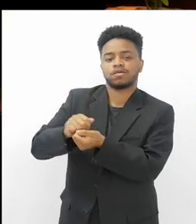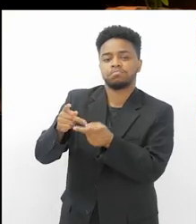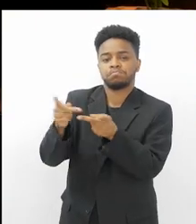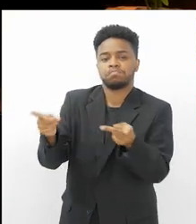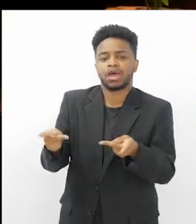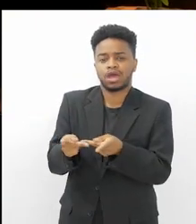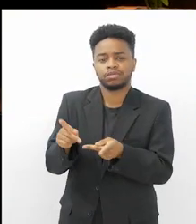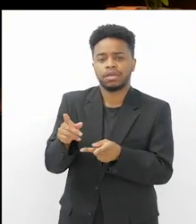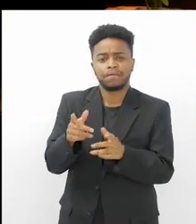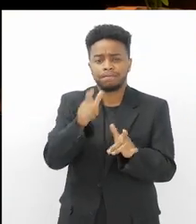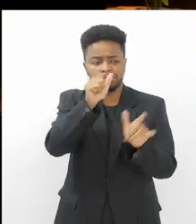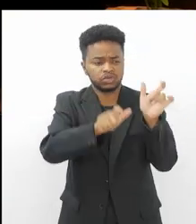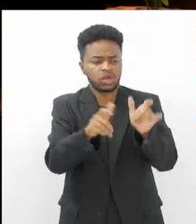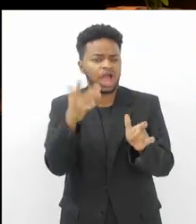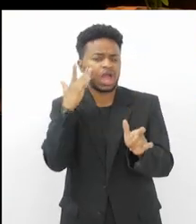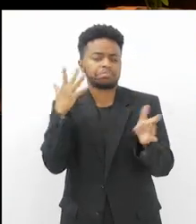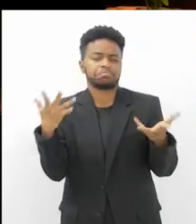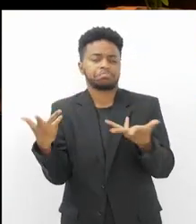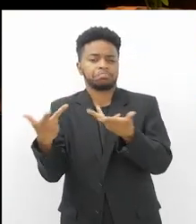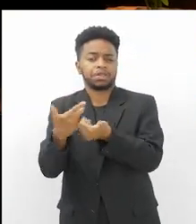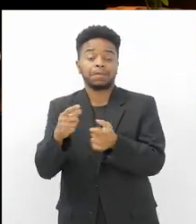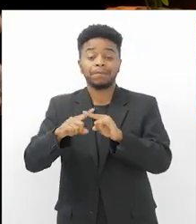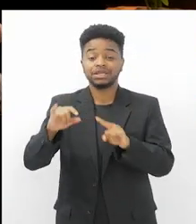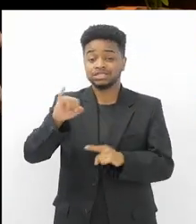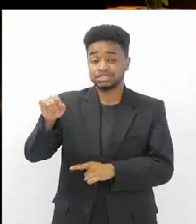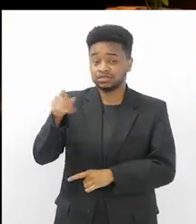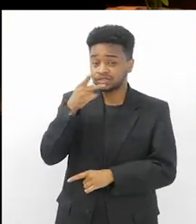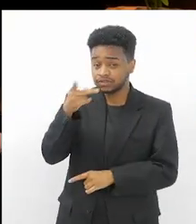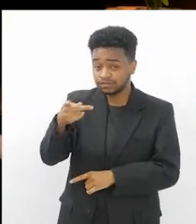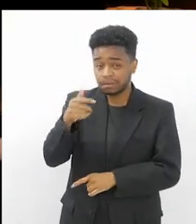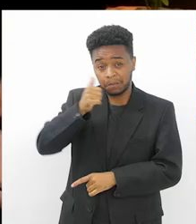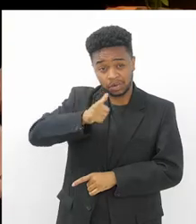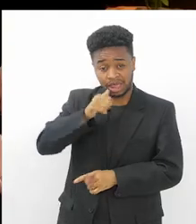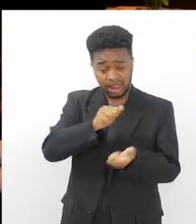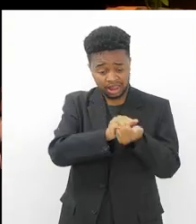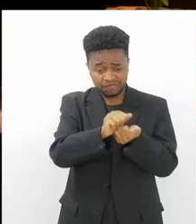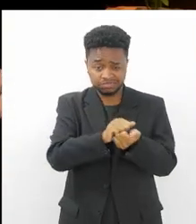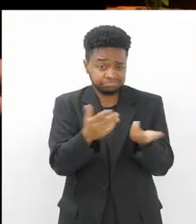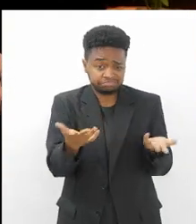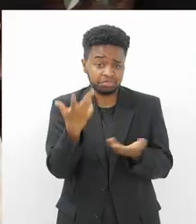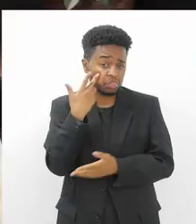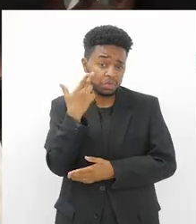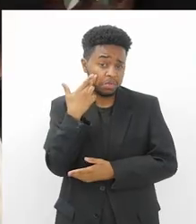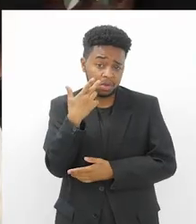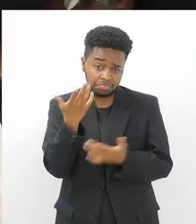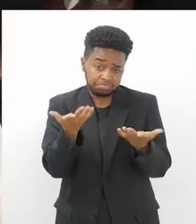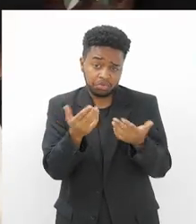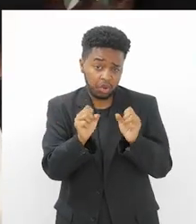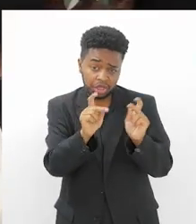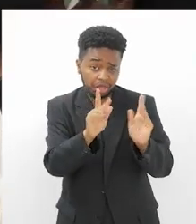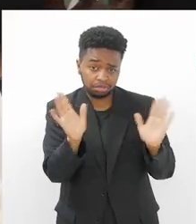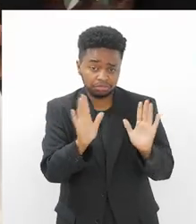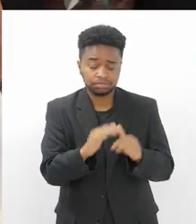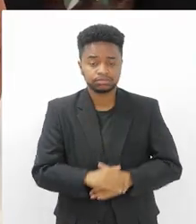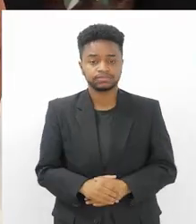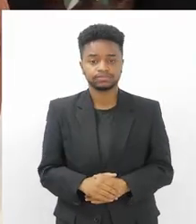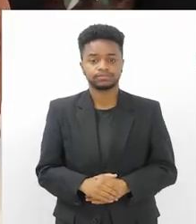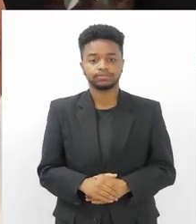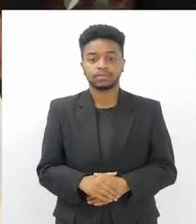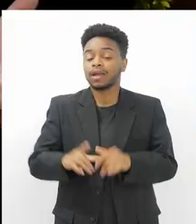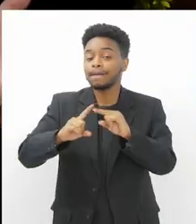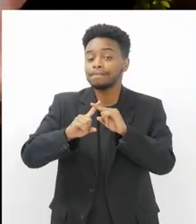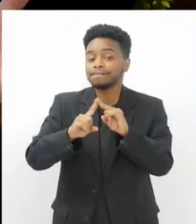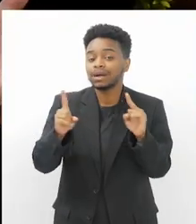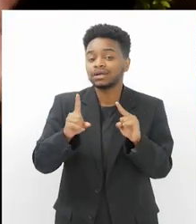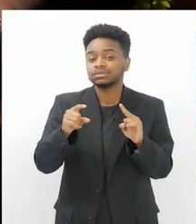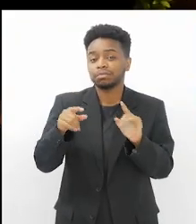todo mundo acha o máximo. É. Se você disser que você lava a louça... Não, é sua obrigação. Você, como assim? Você tem que lavar a